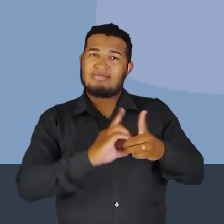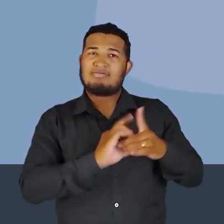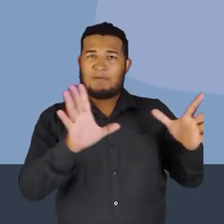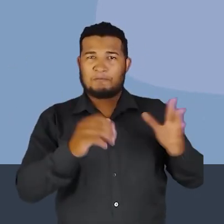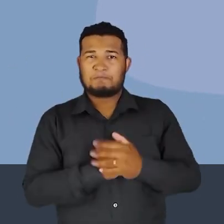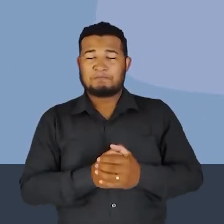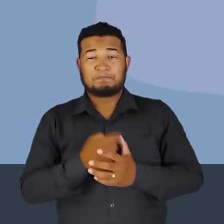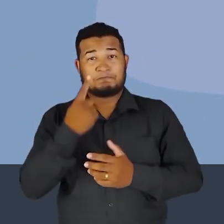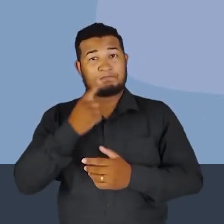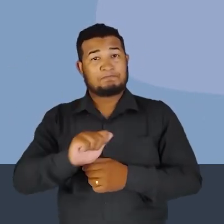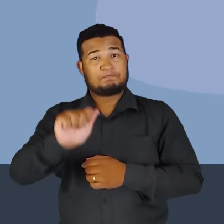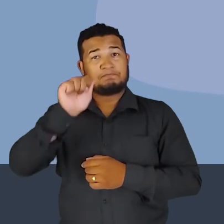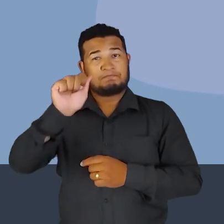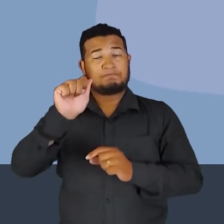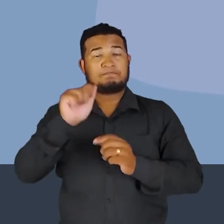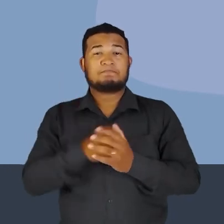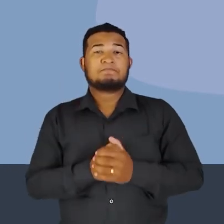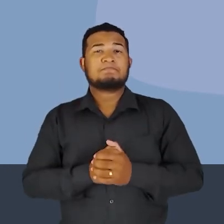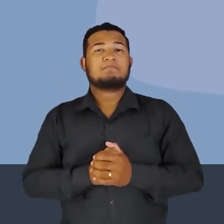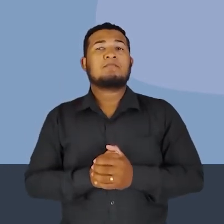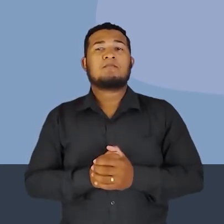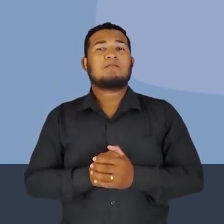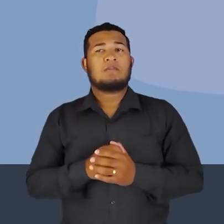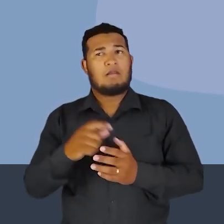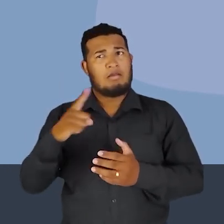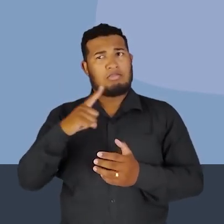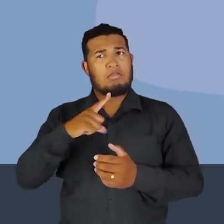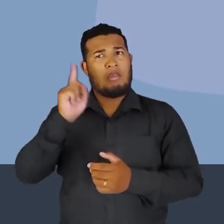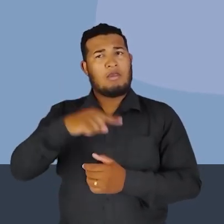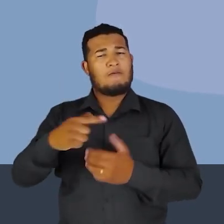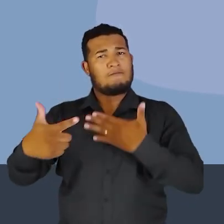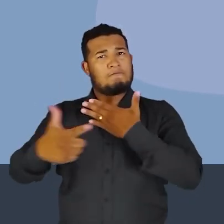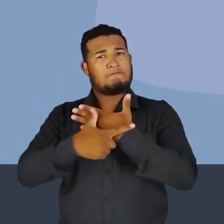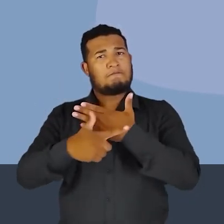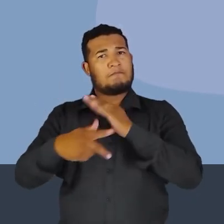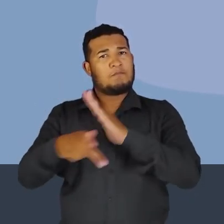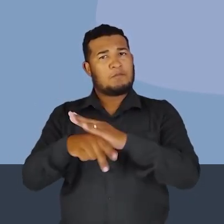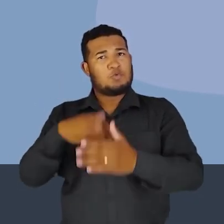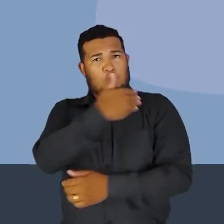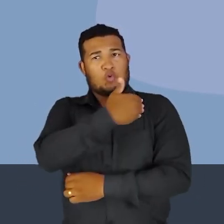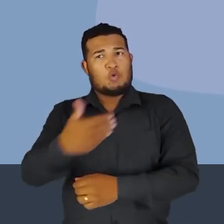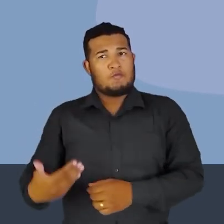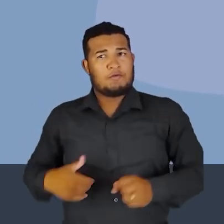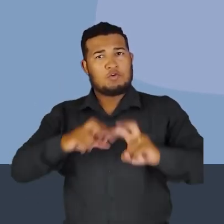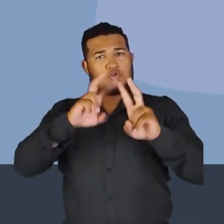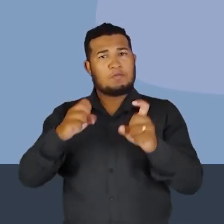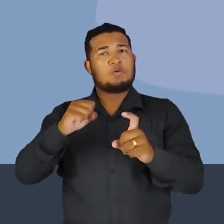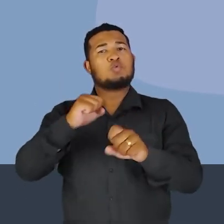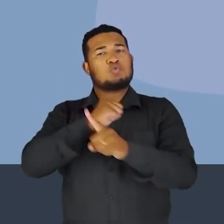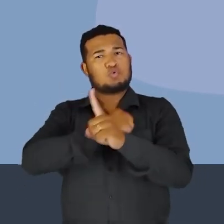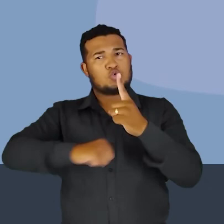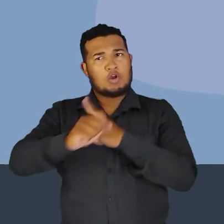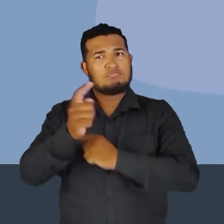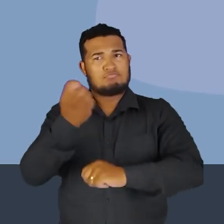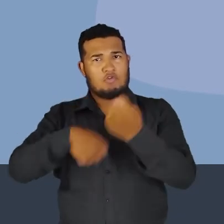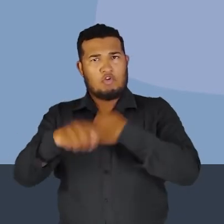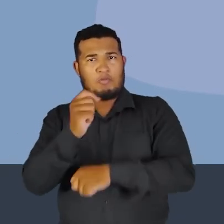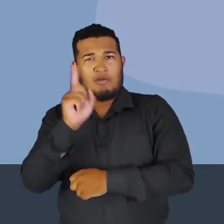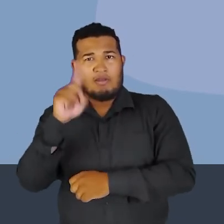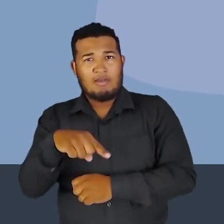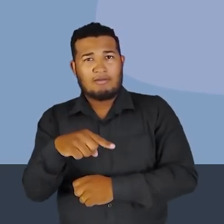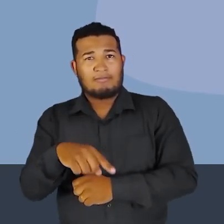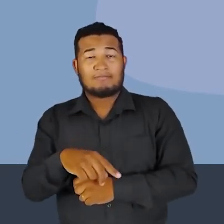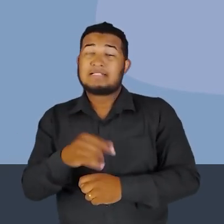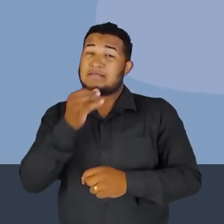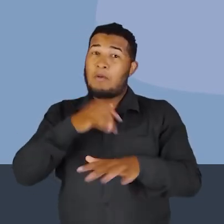Então, na letra A, ele fala assim: determinam o papel do Estado nas transformações socioeconômicas. Claro que os movimentos gostariam de